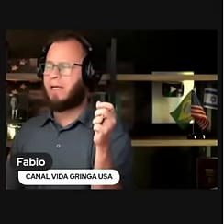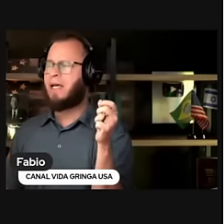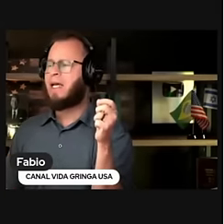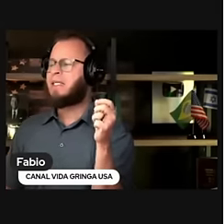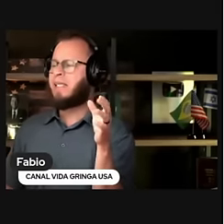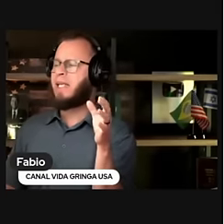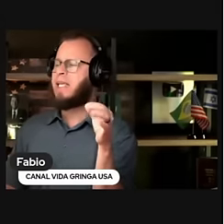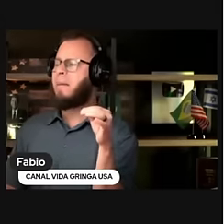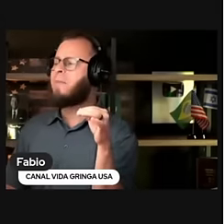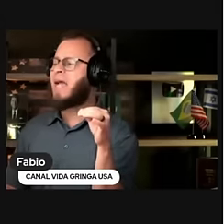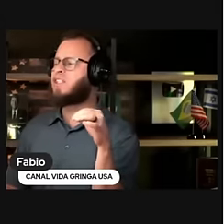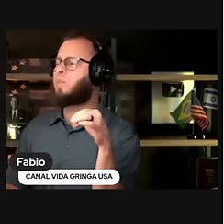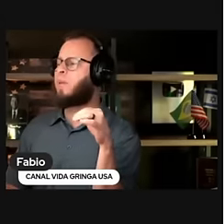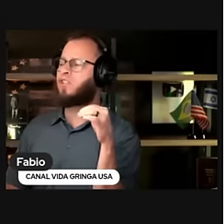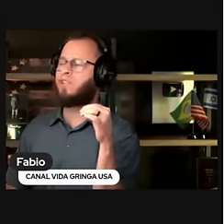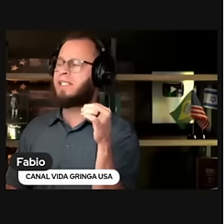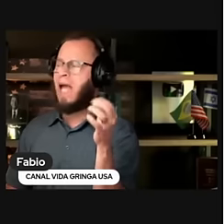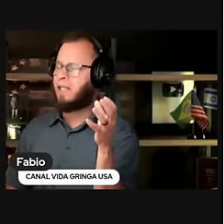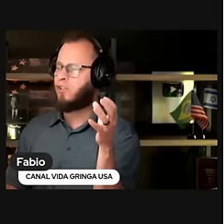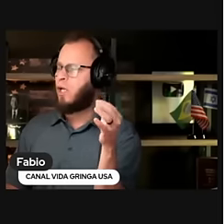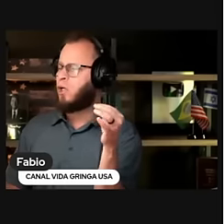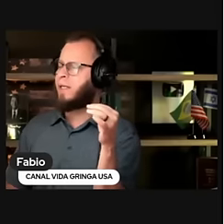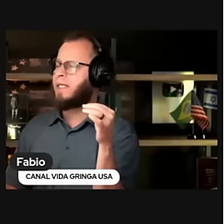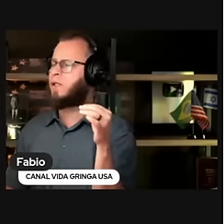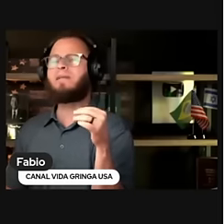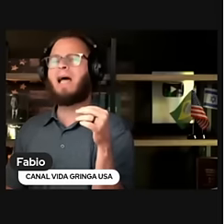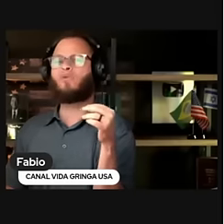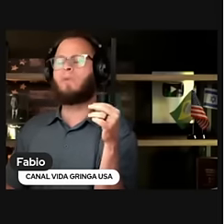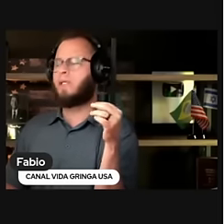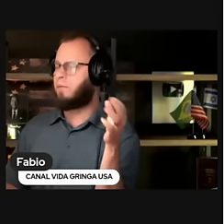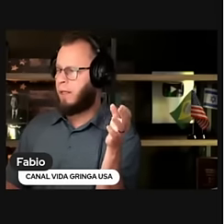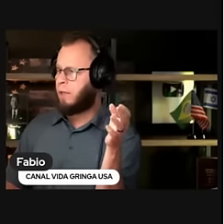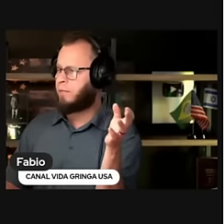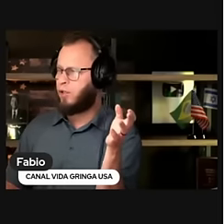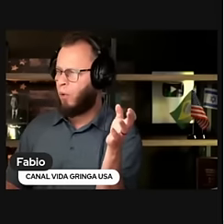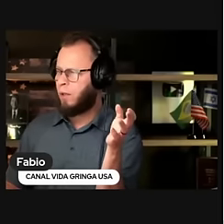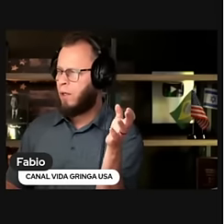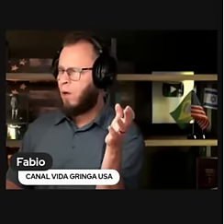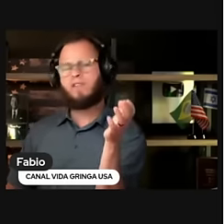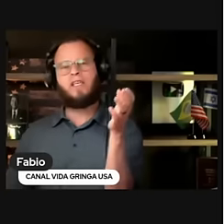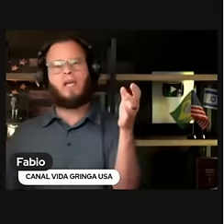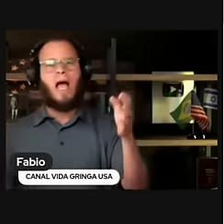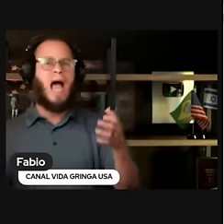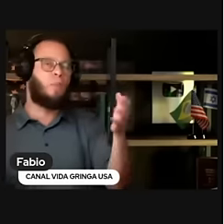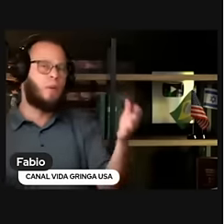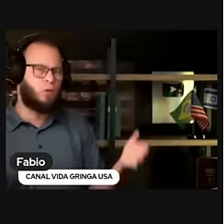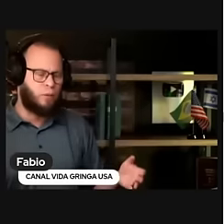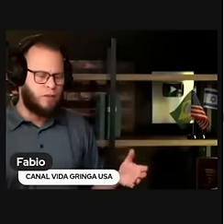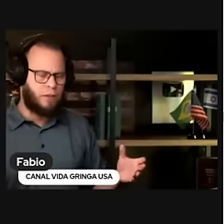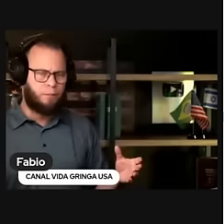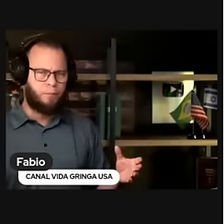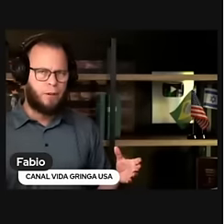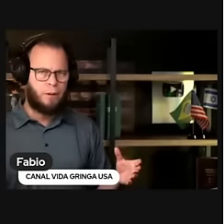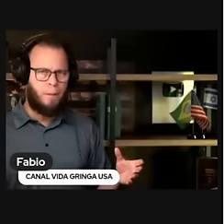Branca seria mais prejudiciais do que seu mandato anterior ou seja Aí eu pergunto